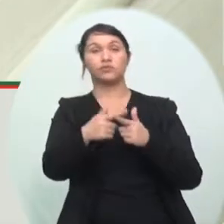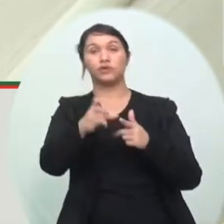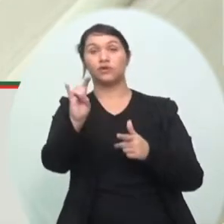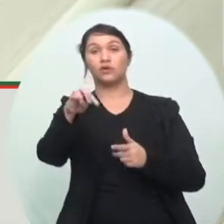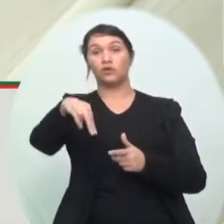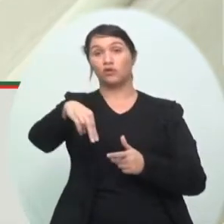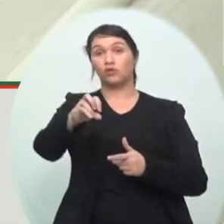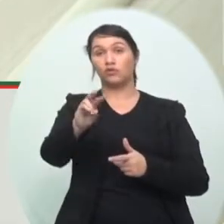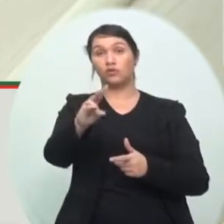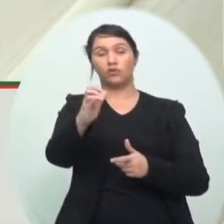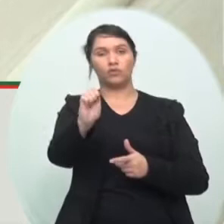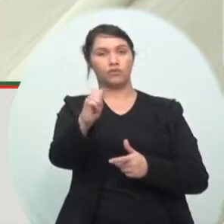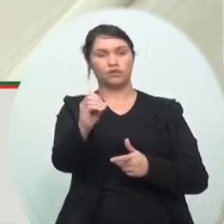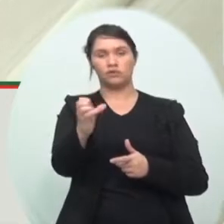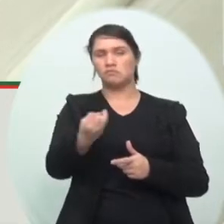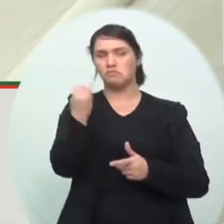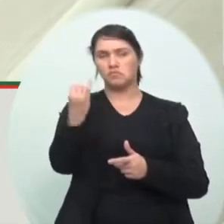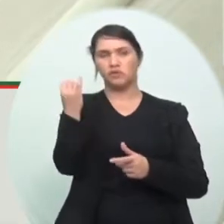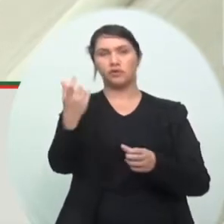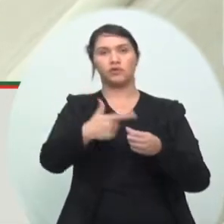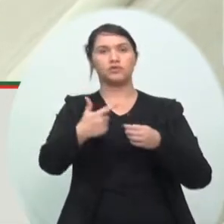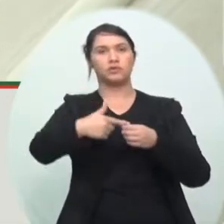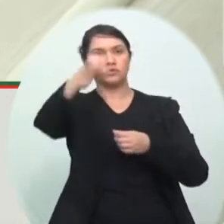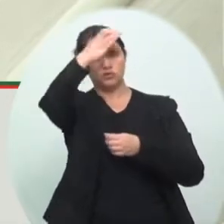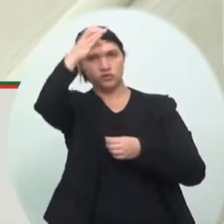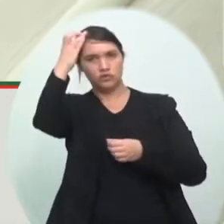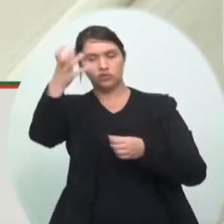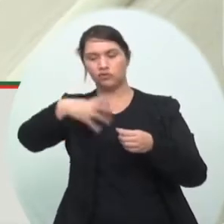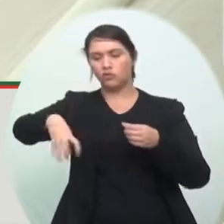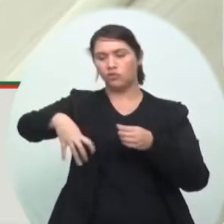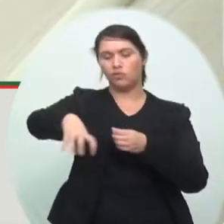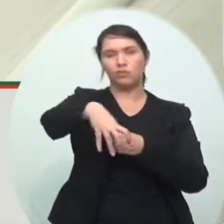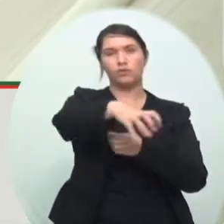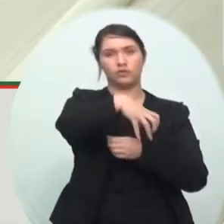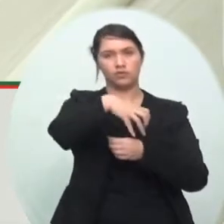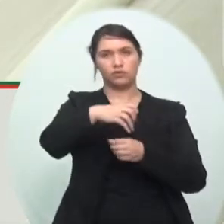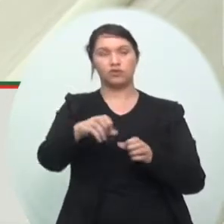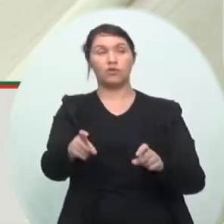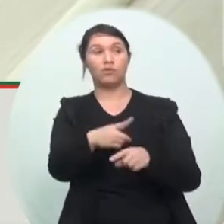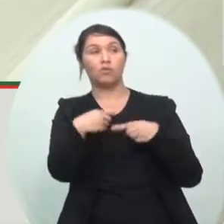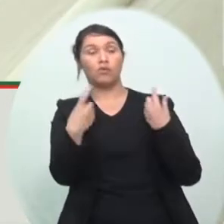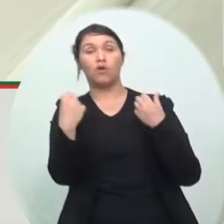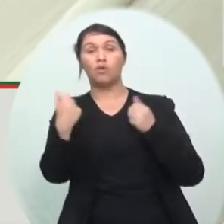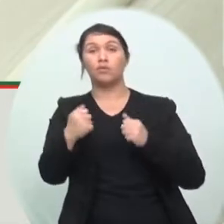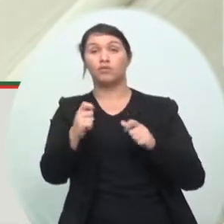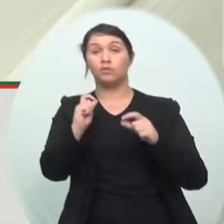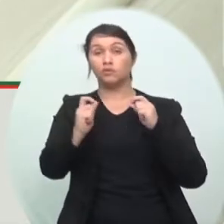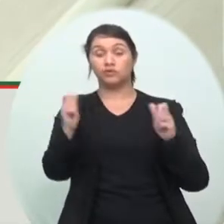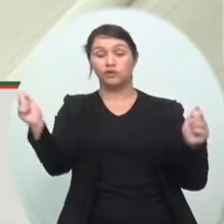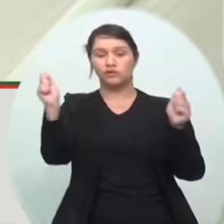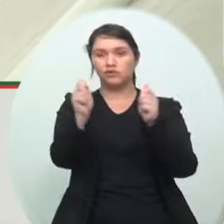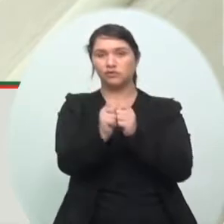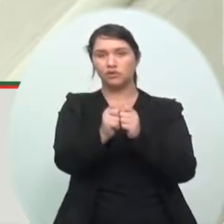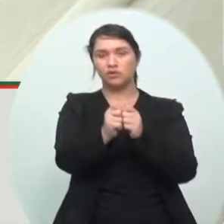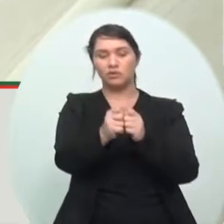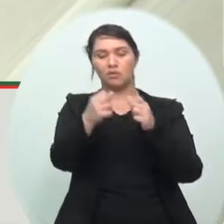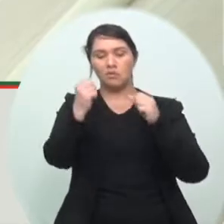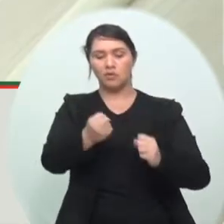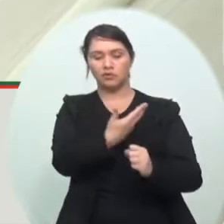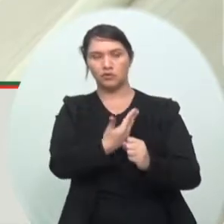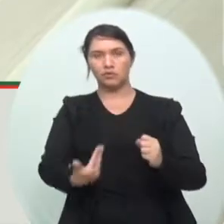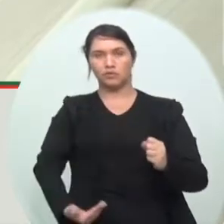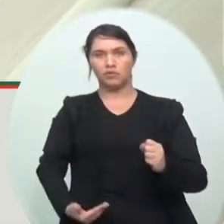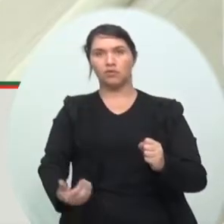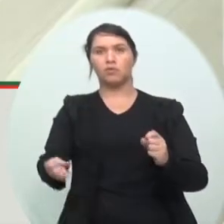e para o nosso município. Dizer que nós temos que unir os elos de poder público, entidades